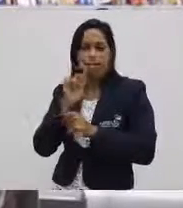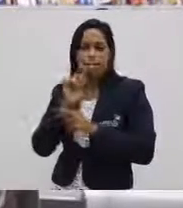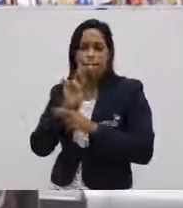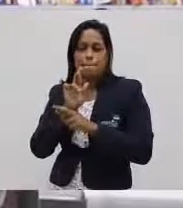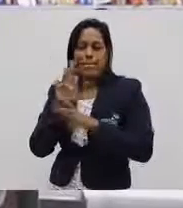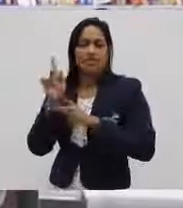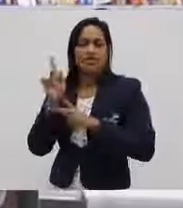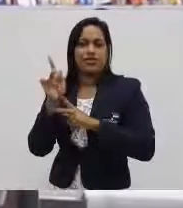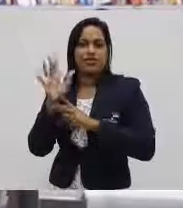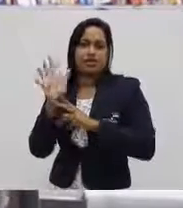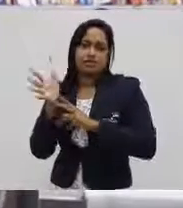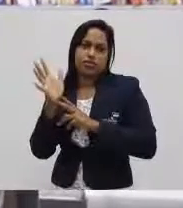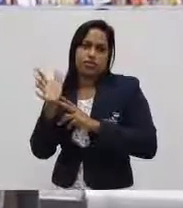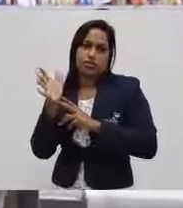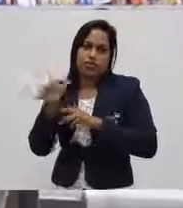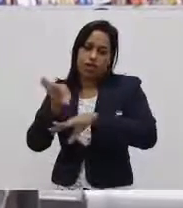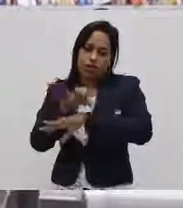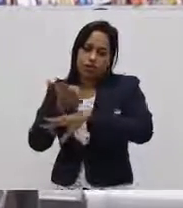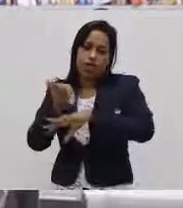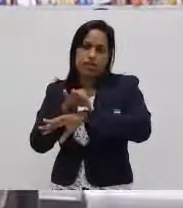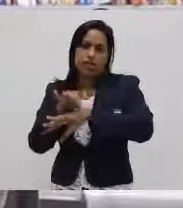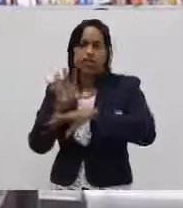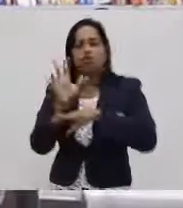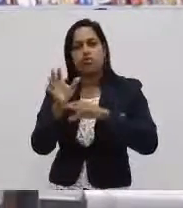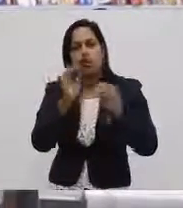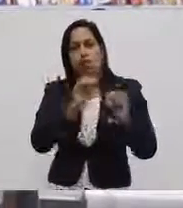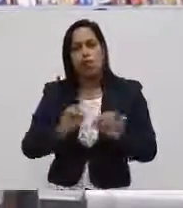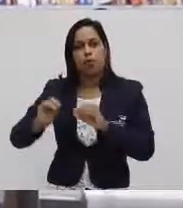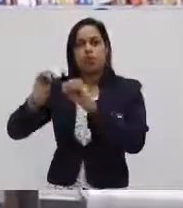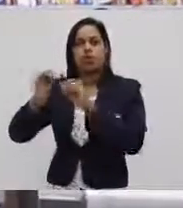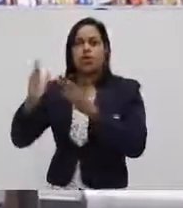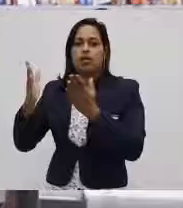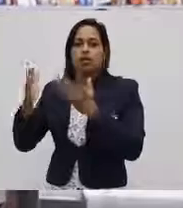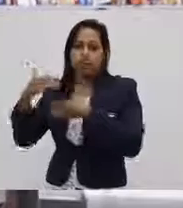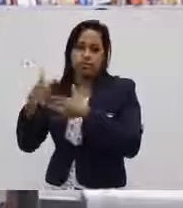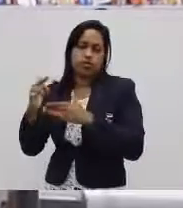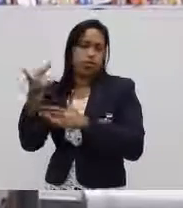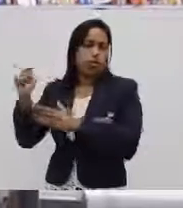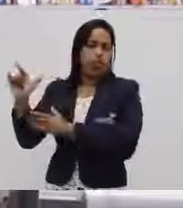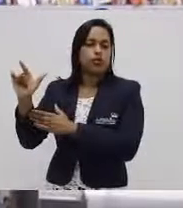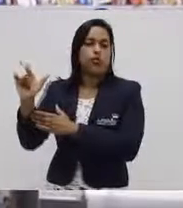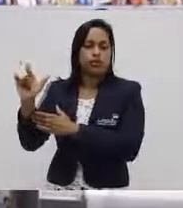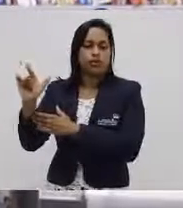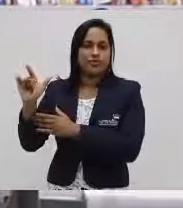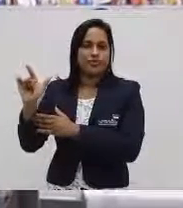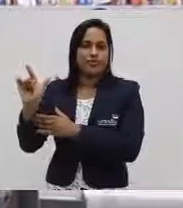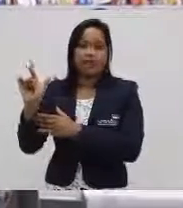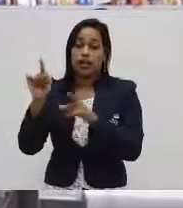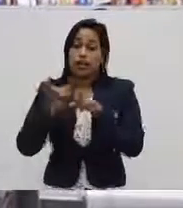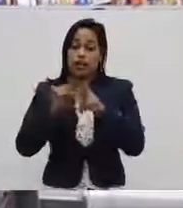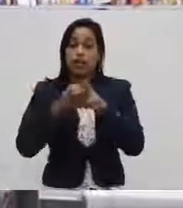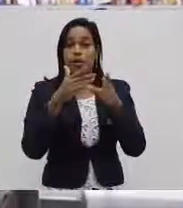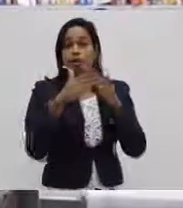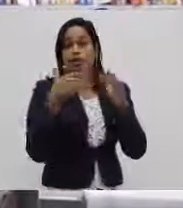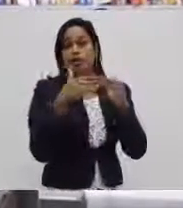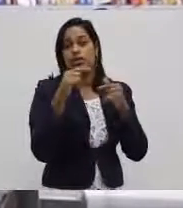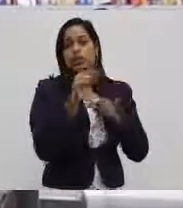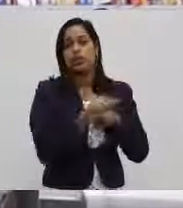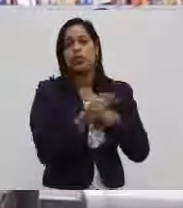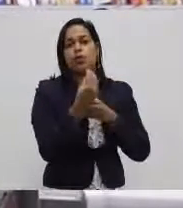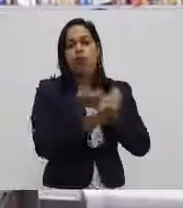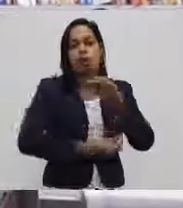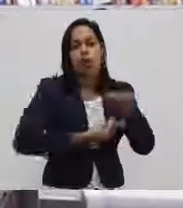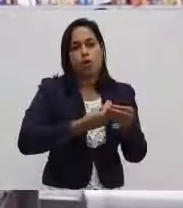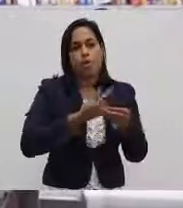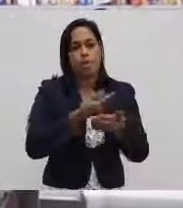características daquele produto, eu parto para outro lote. por encomenda, a produção é